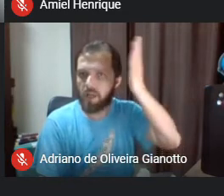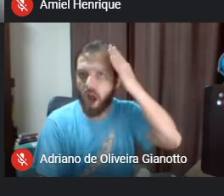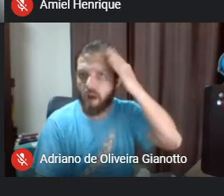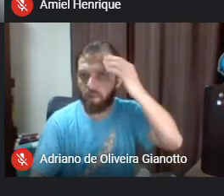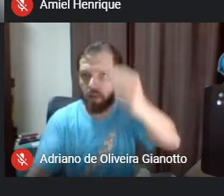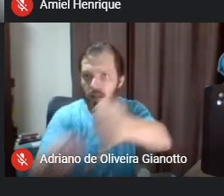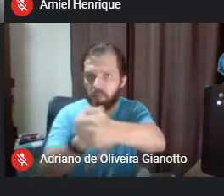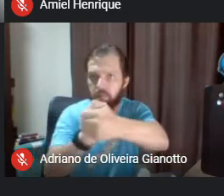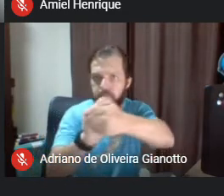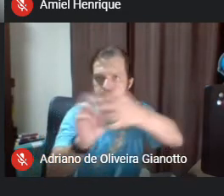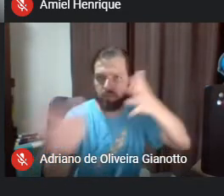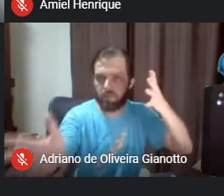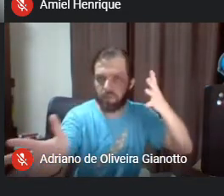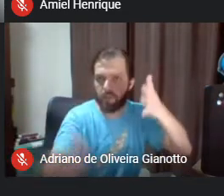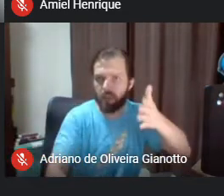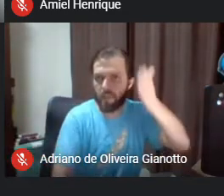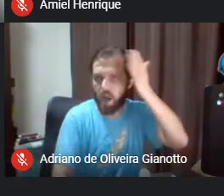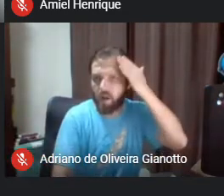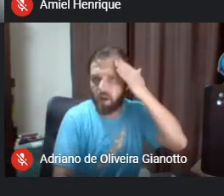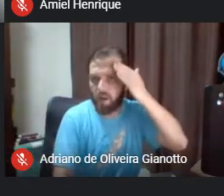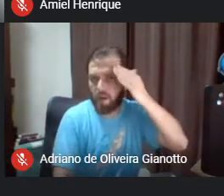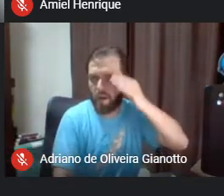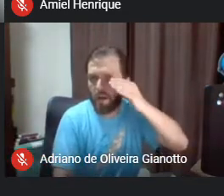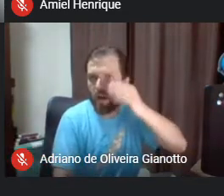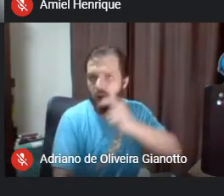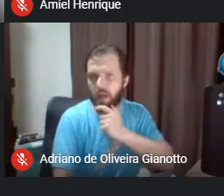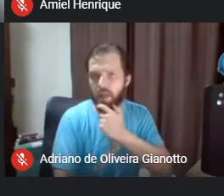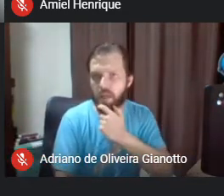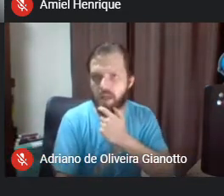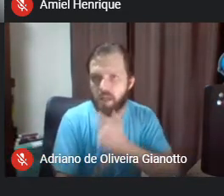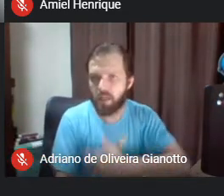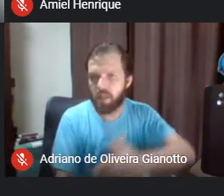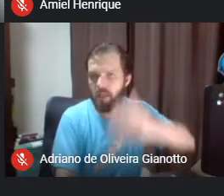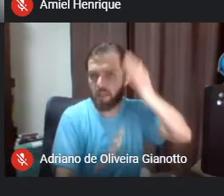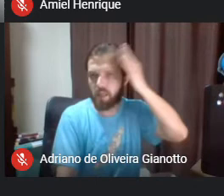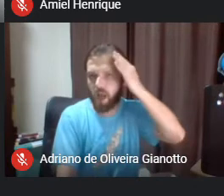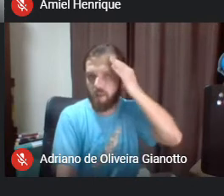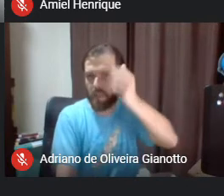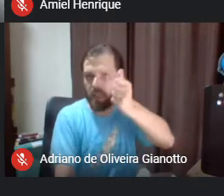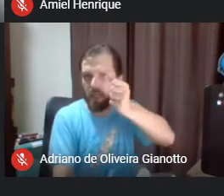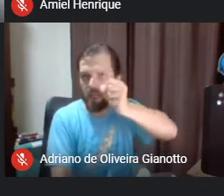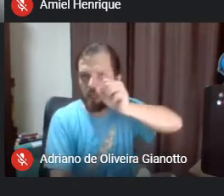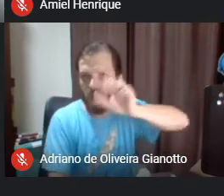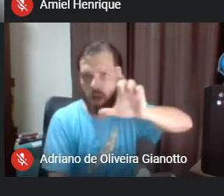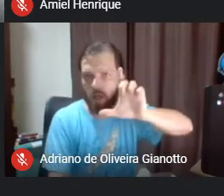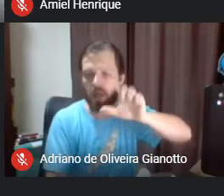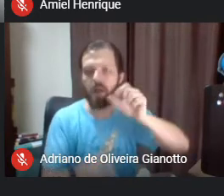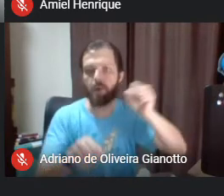Mas, claro, se tiver um ouvinte fluente na língua de sinais,